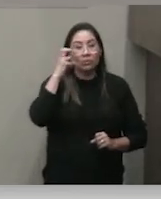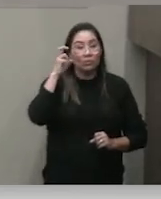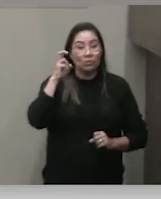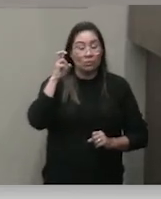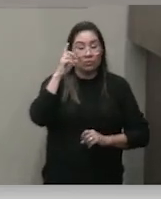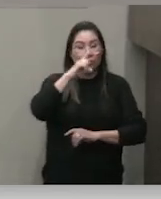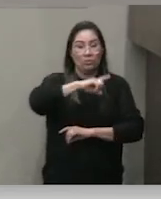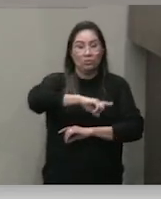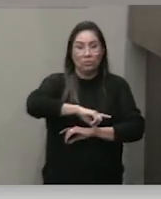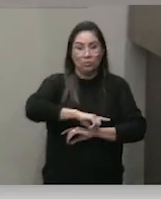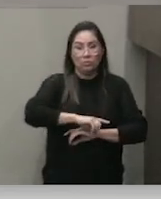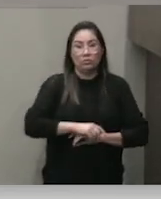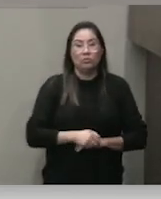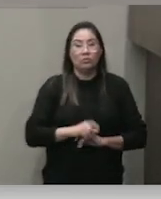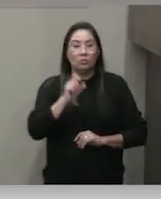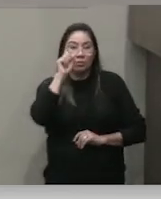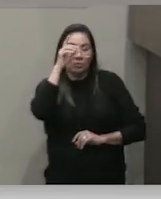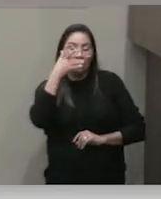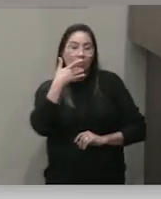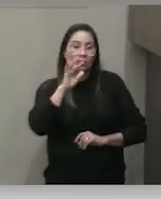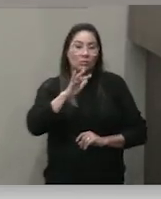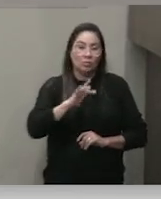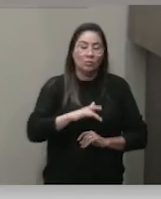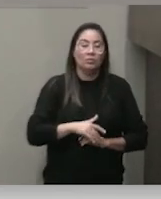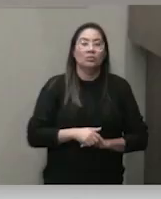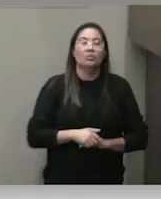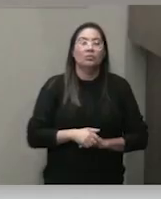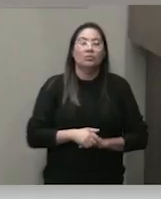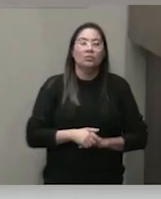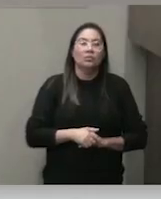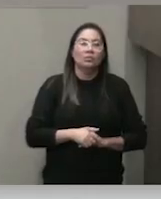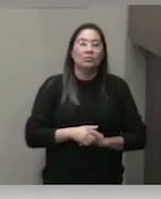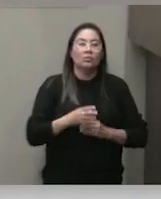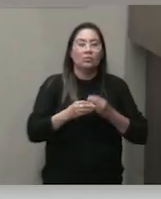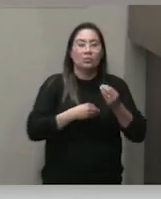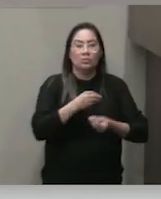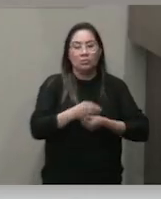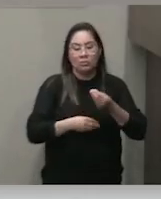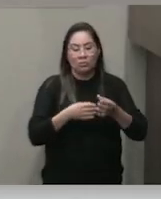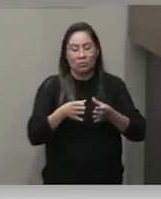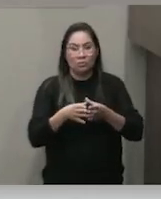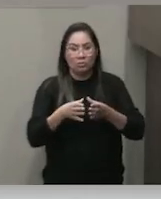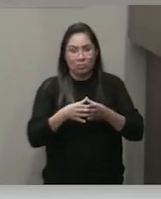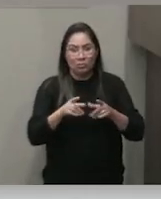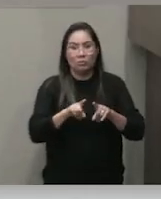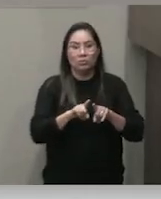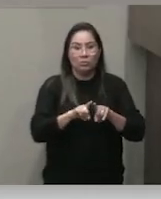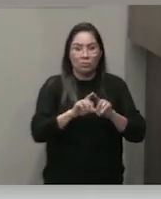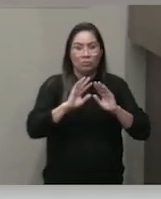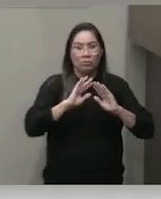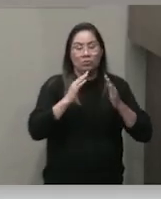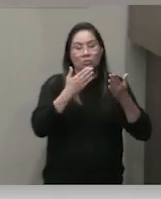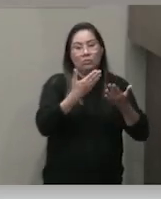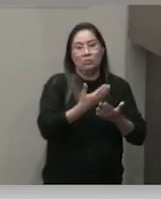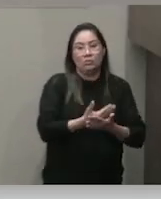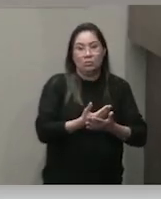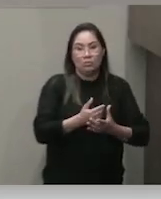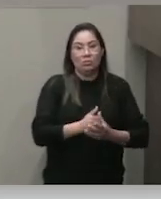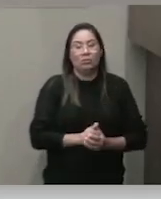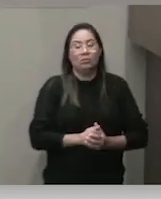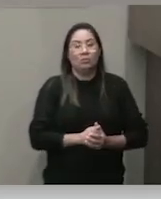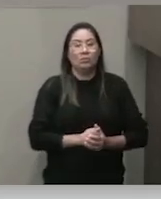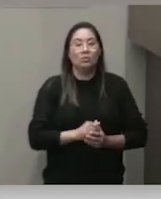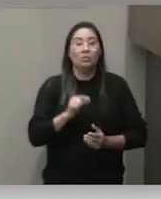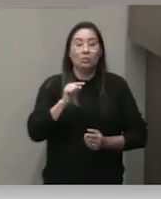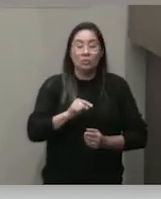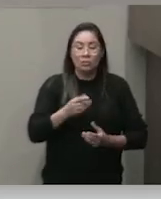dias, divididos no turno de manhã e tarde, misturado as turmas e as escolas. E, com certeza, algo muito